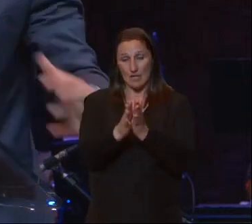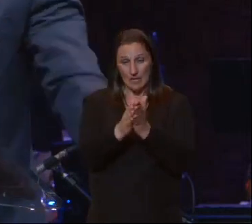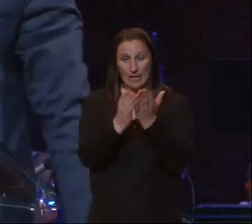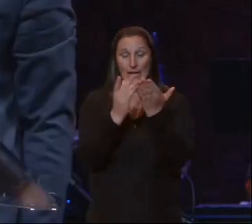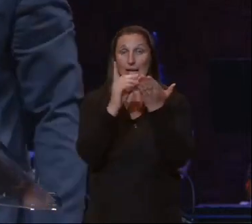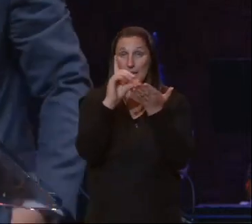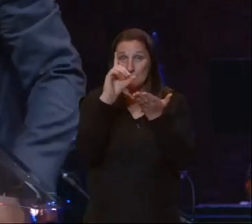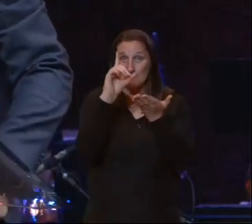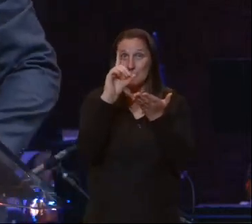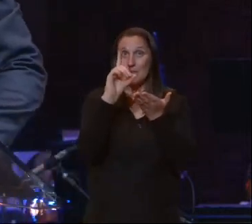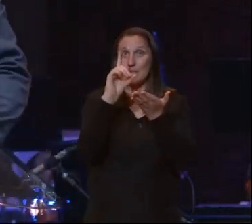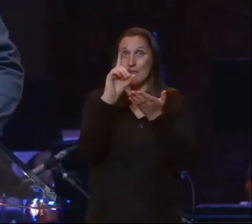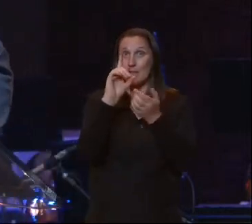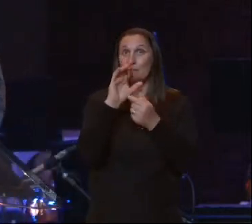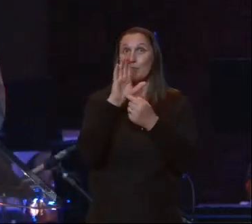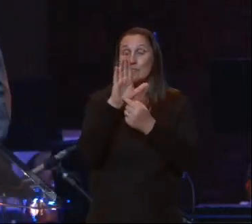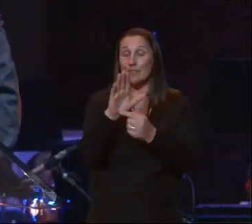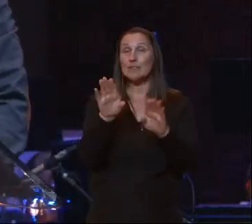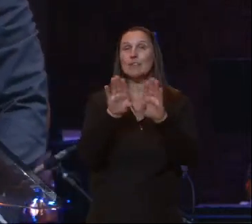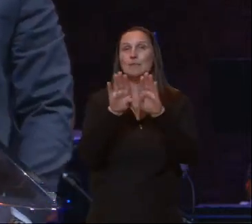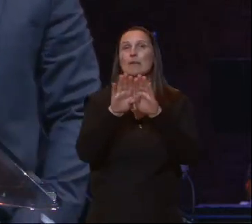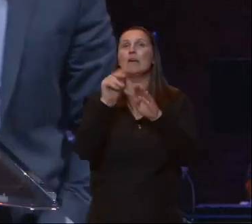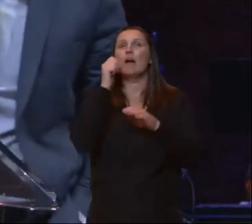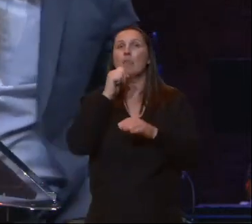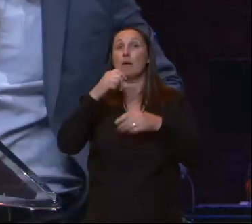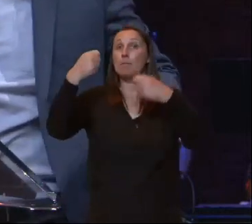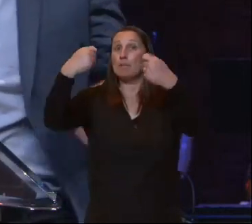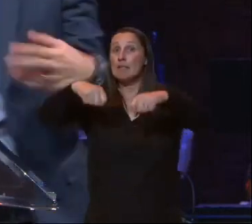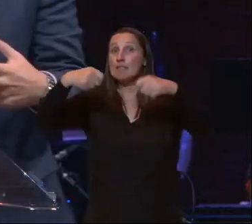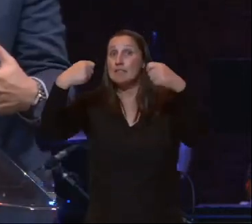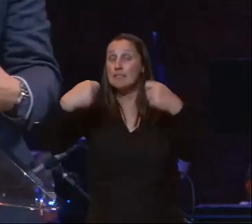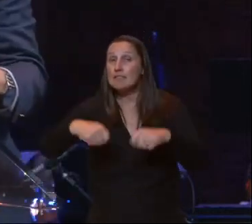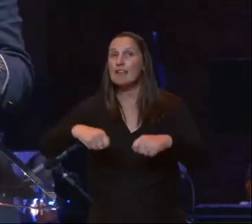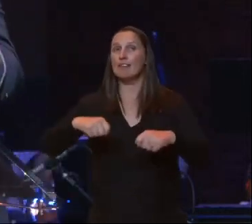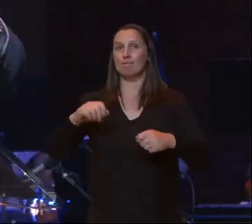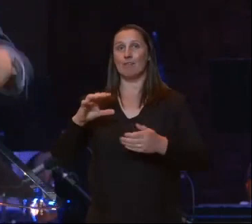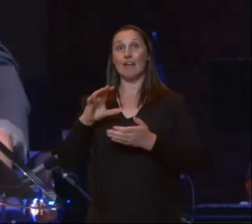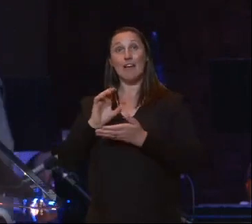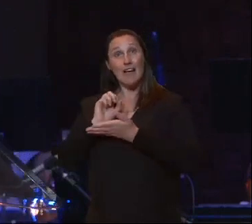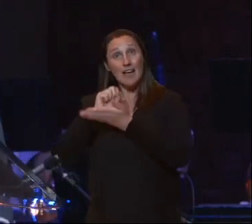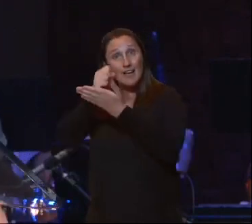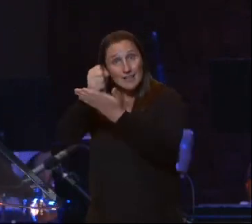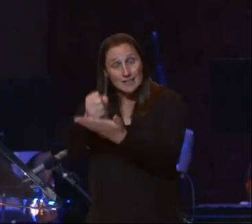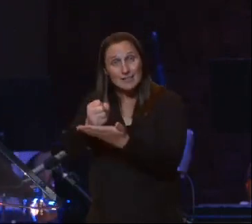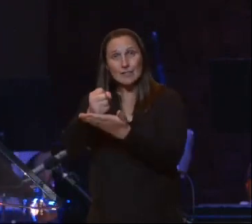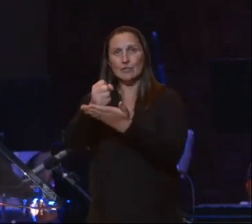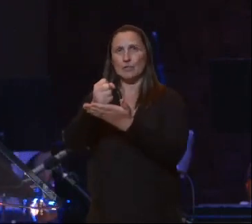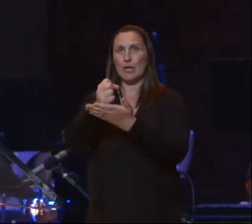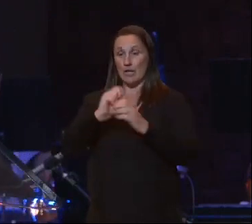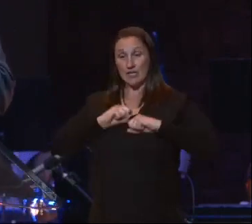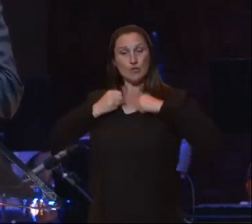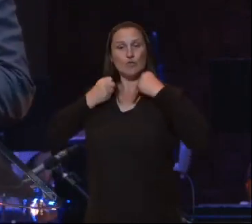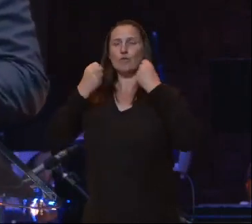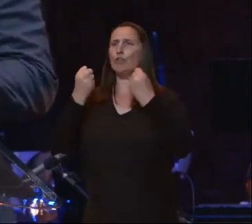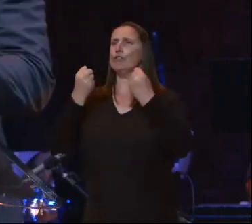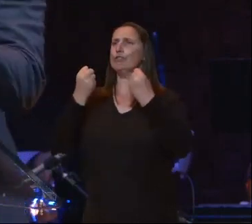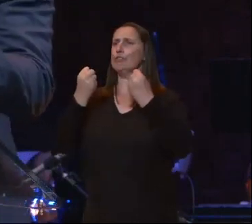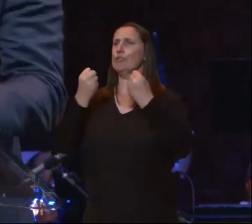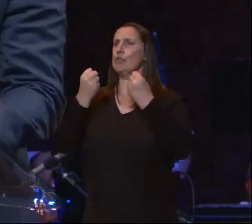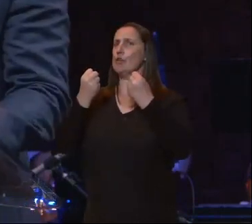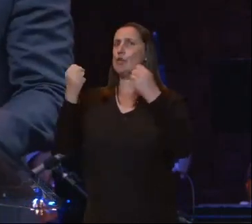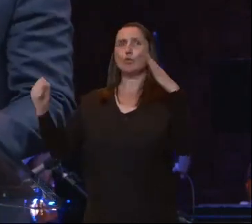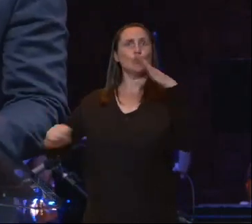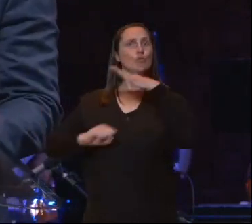mulher precisava de um resgatador, porque os seus maiores esforços não eram suficientes.